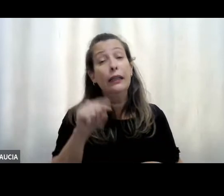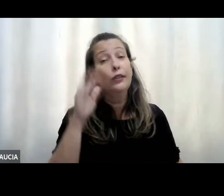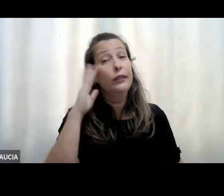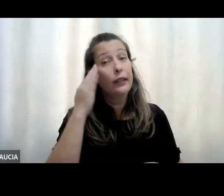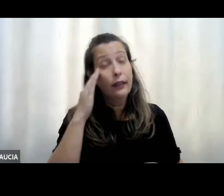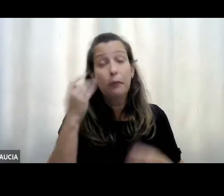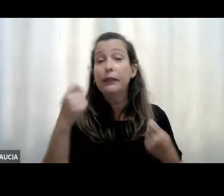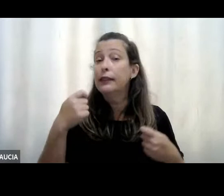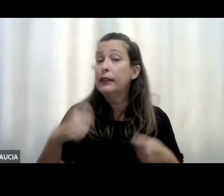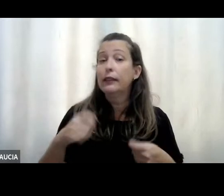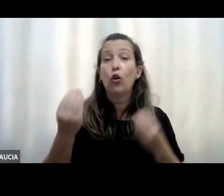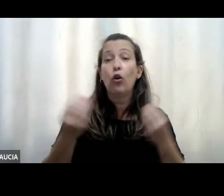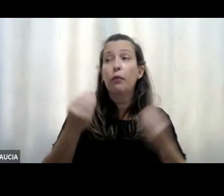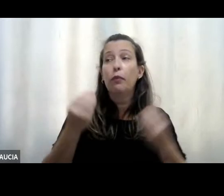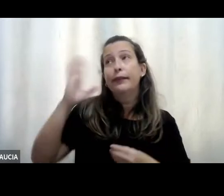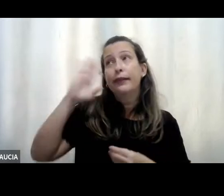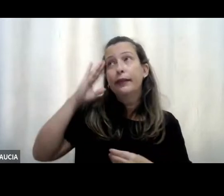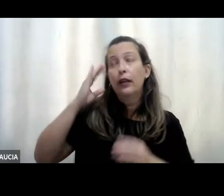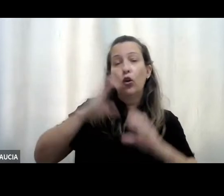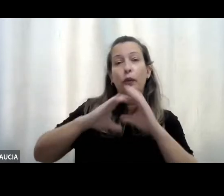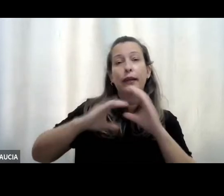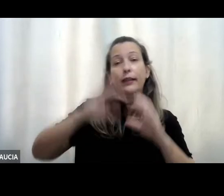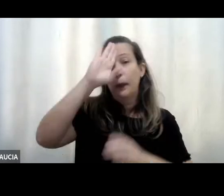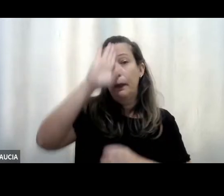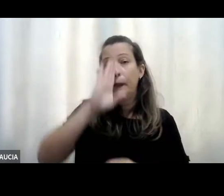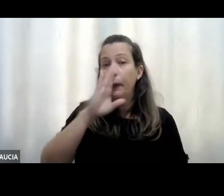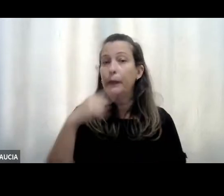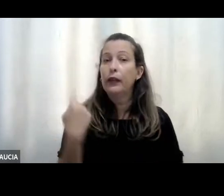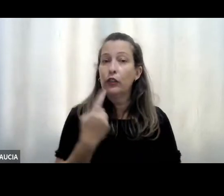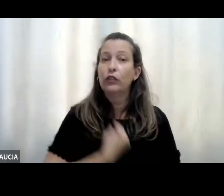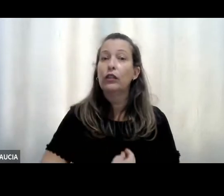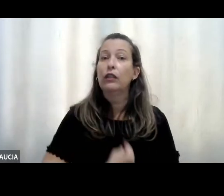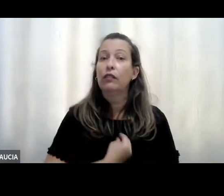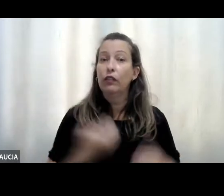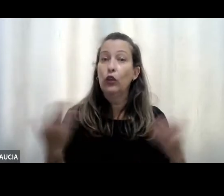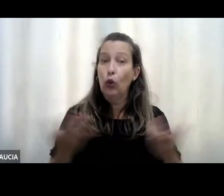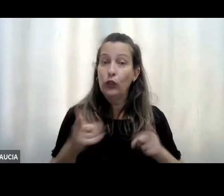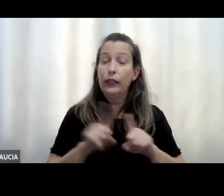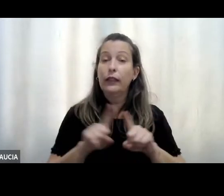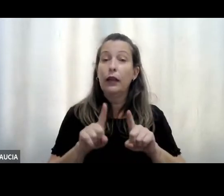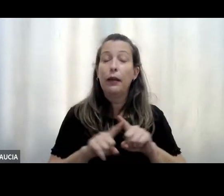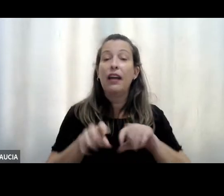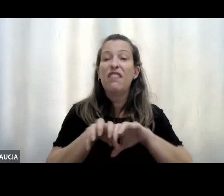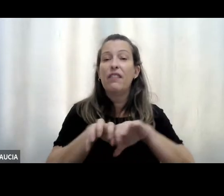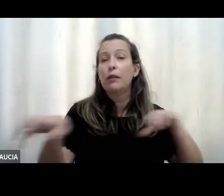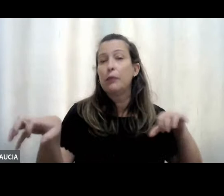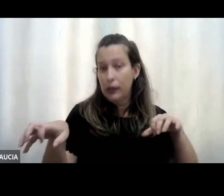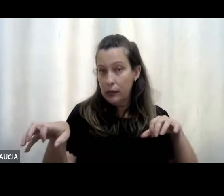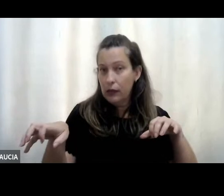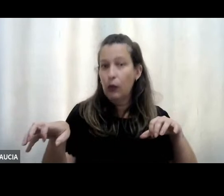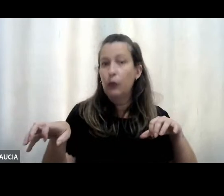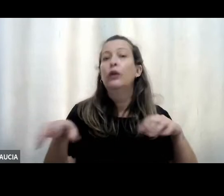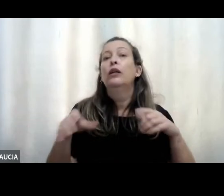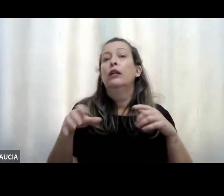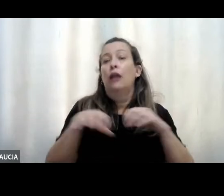comunicação pública que a gente vive hoje e discutir essa coisa da fragmentação da notícia que foi falada, né?